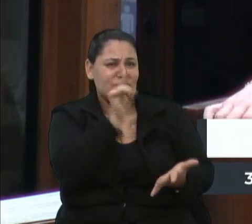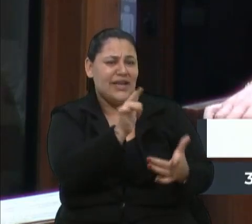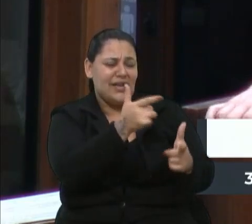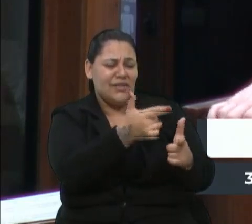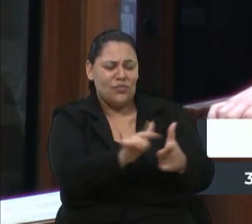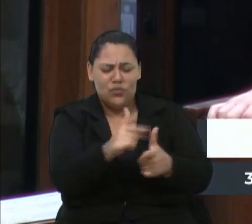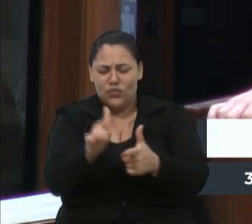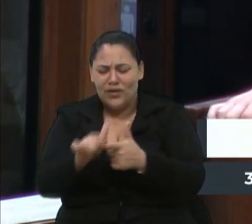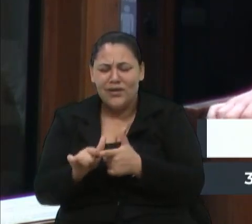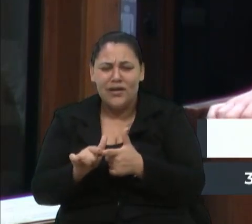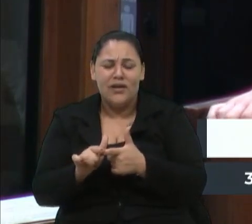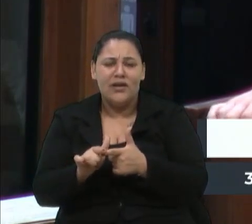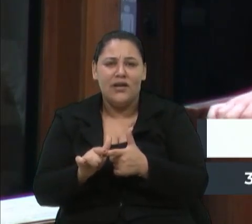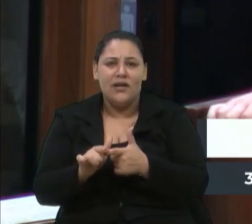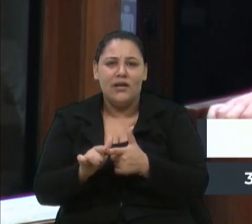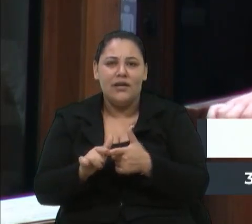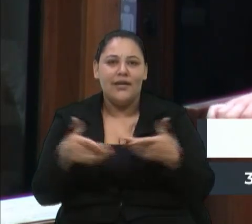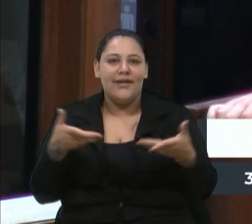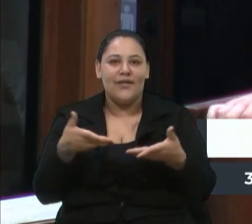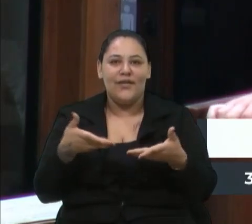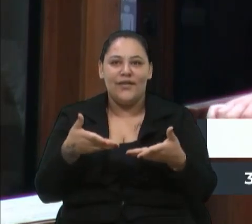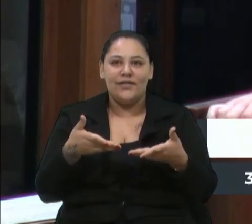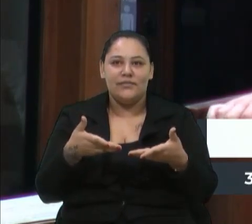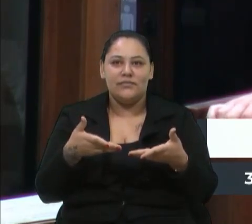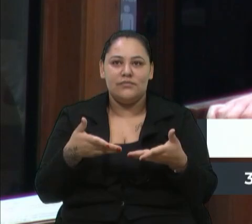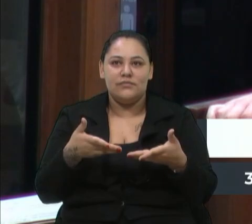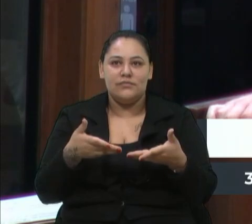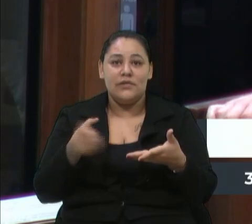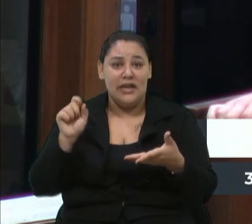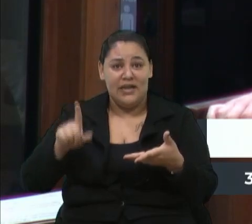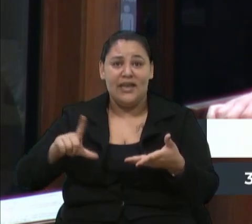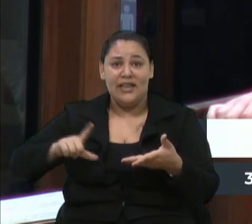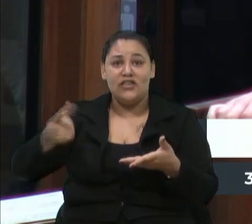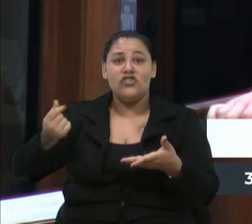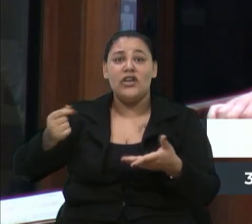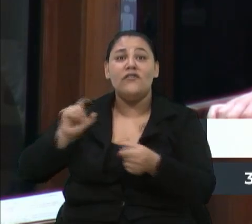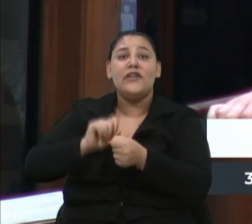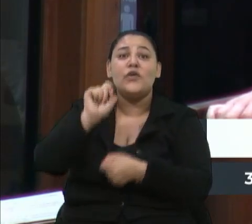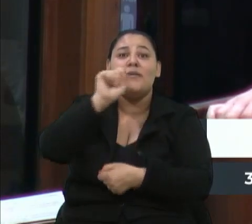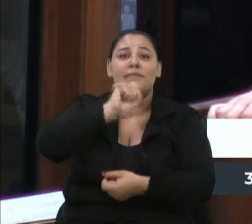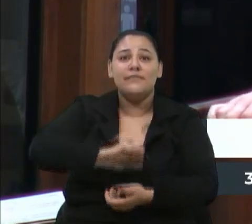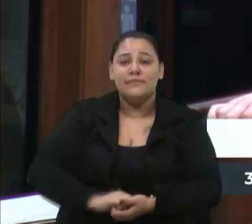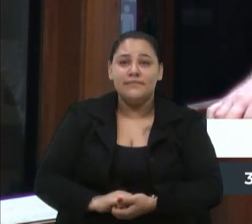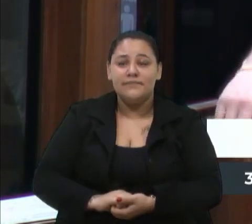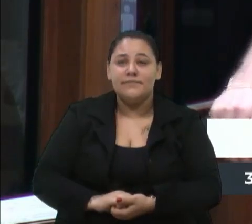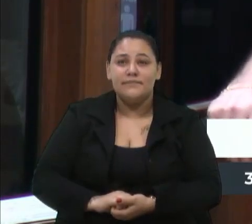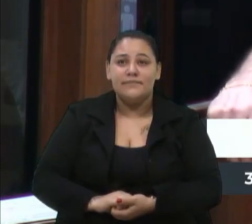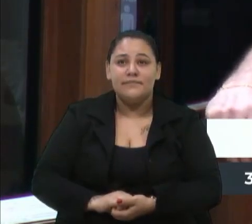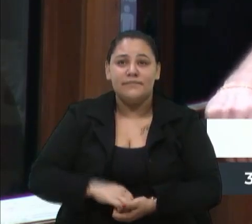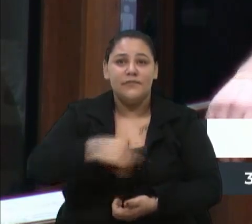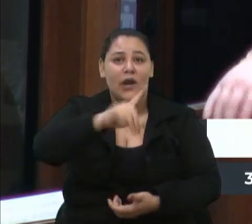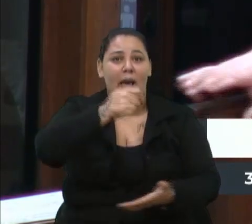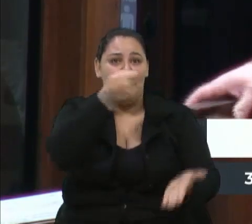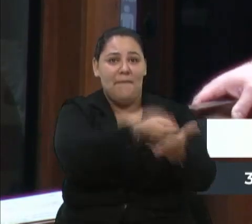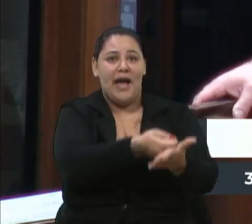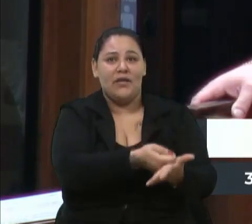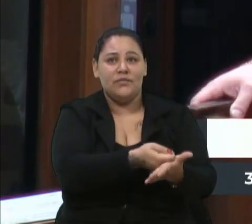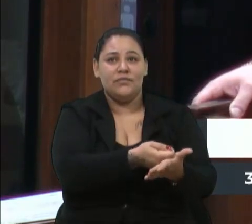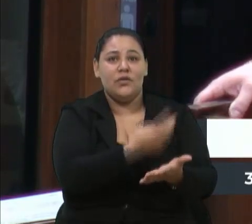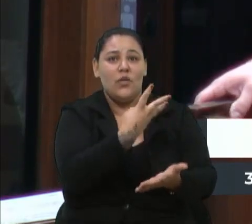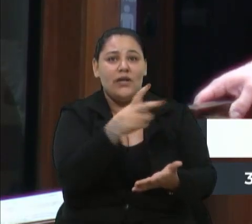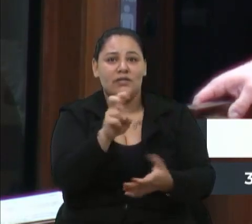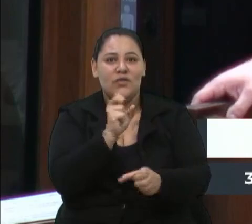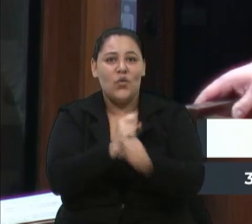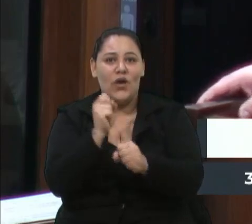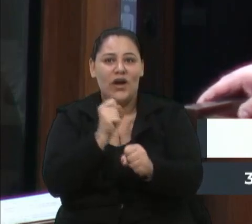coisa. Agora, os bem abonados, o que fazem? Vão lá, pagam 4, 5 anos de